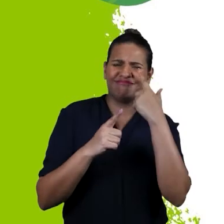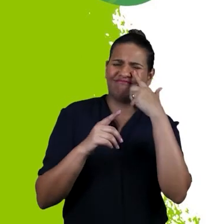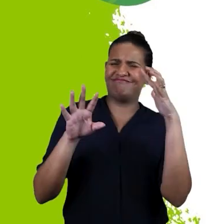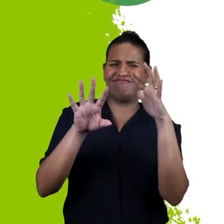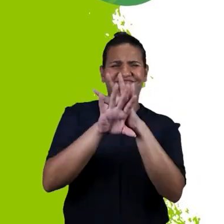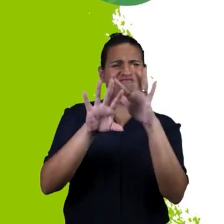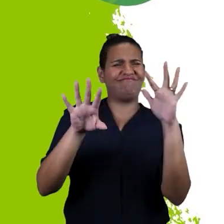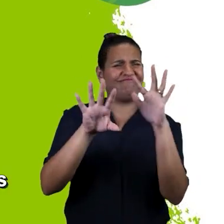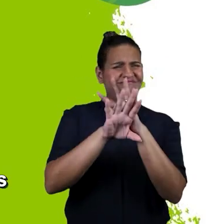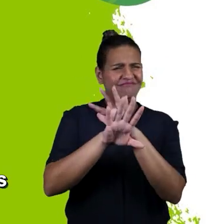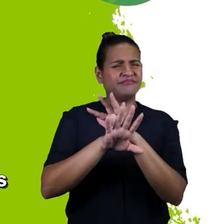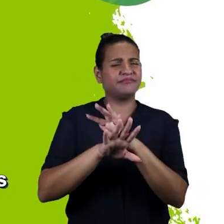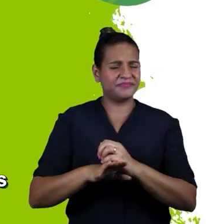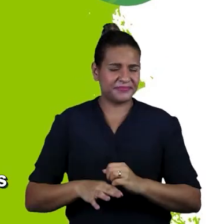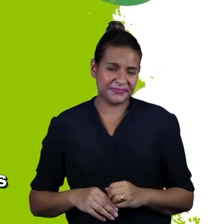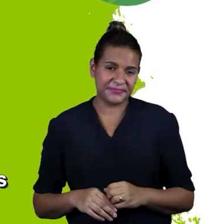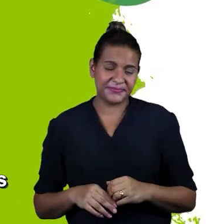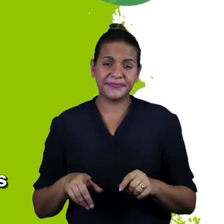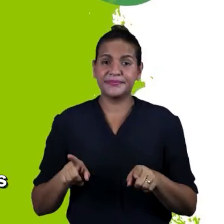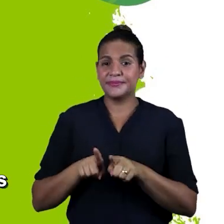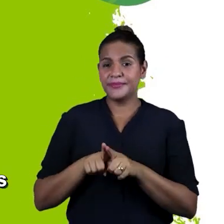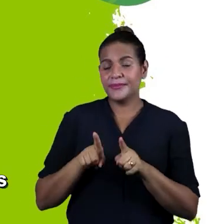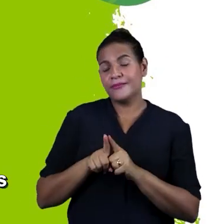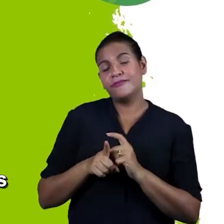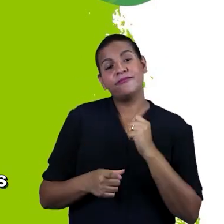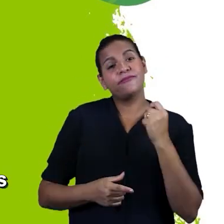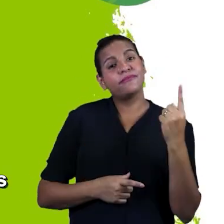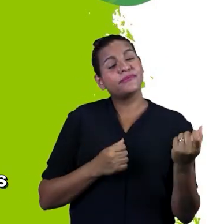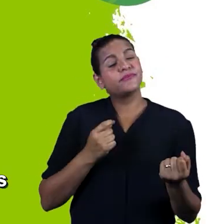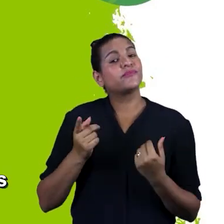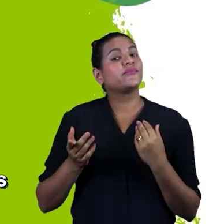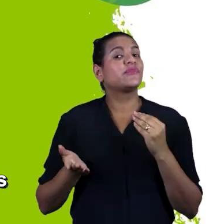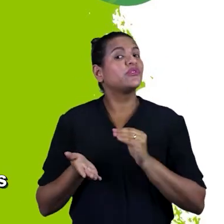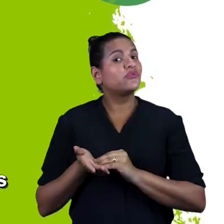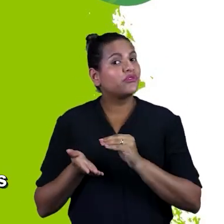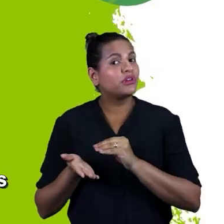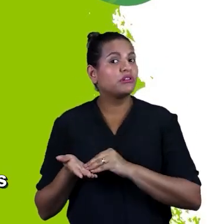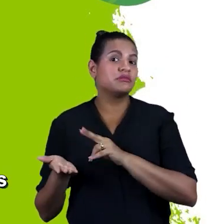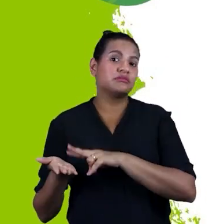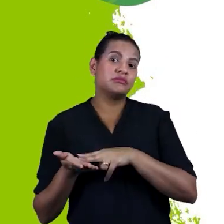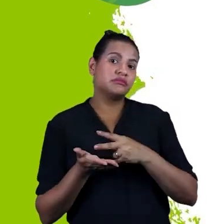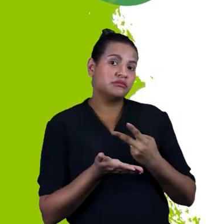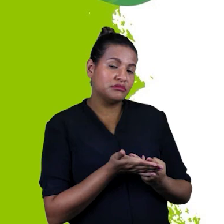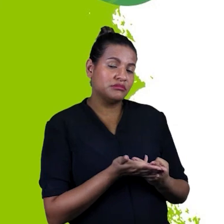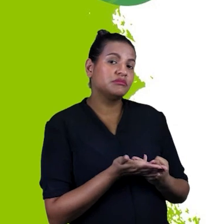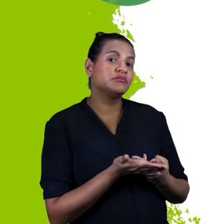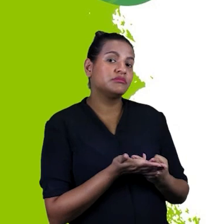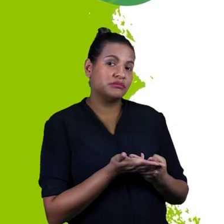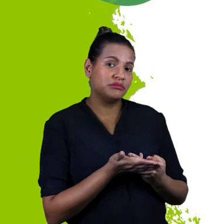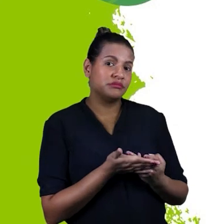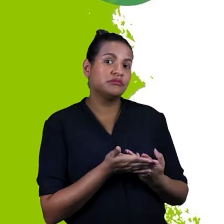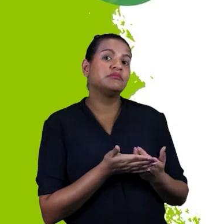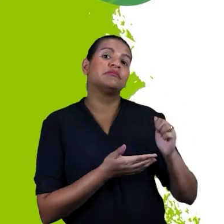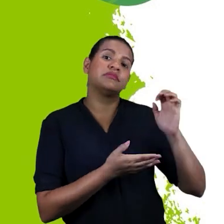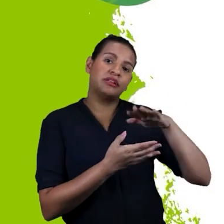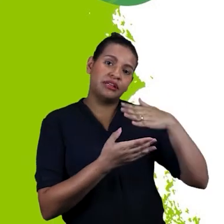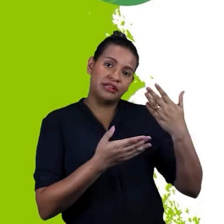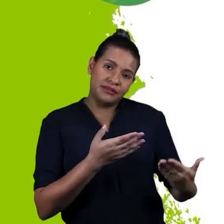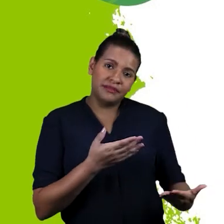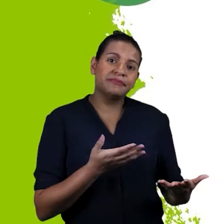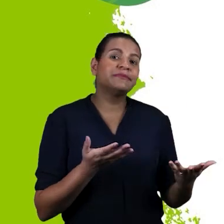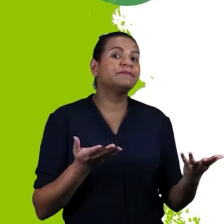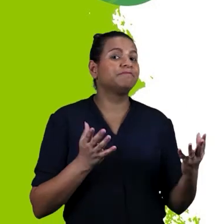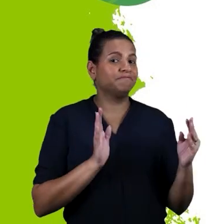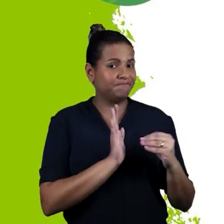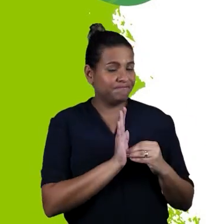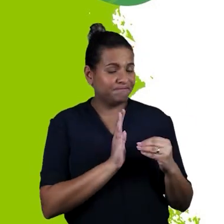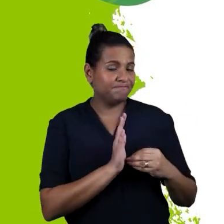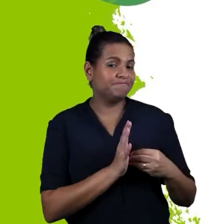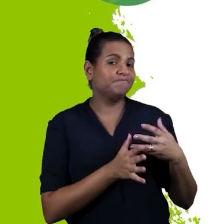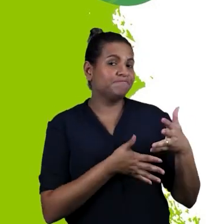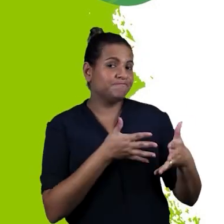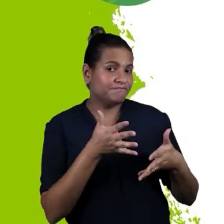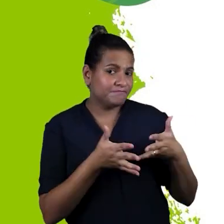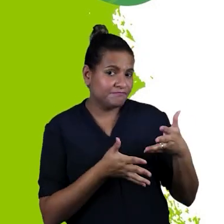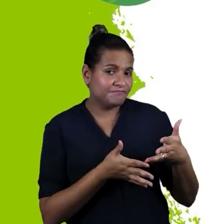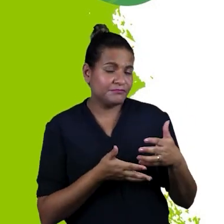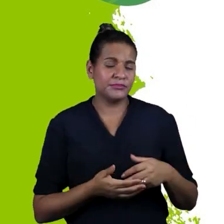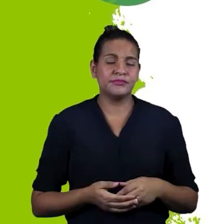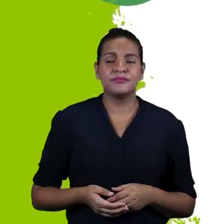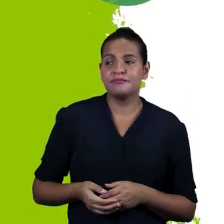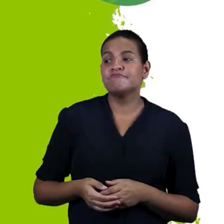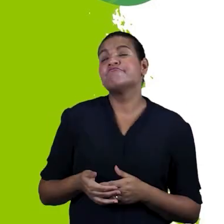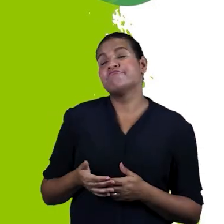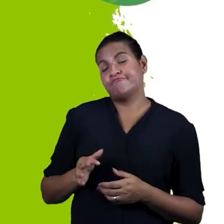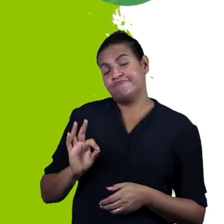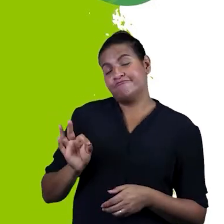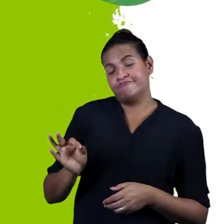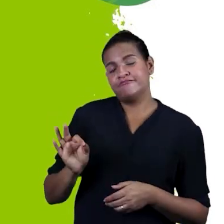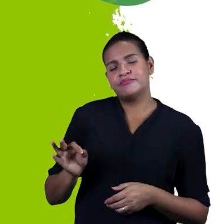outra. Também faltam alguns recursos de tradução nos sites de português para Libras. Aí não precisa nem, ter